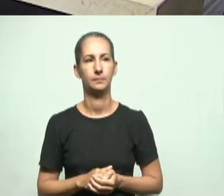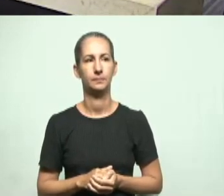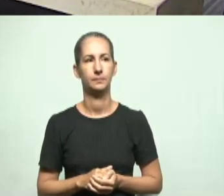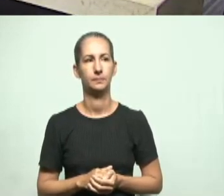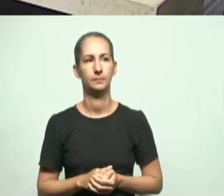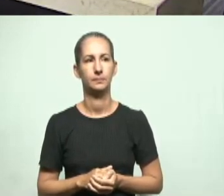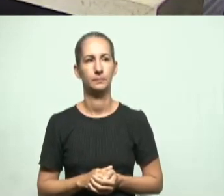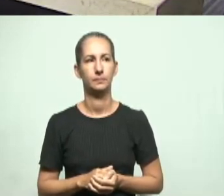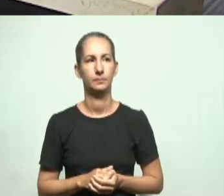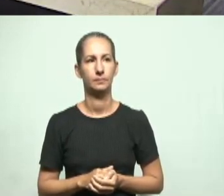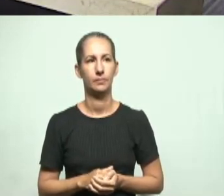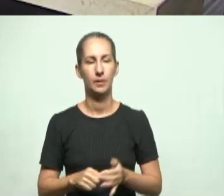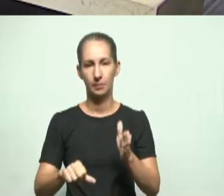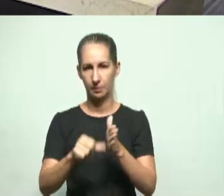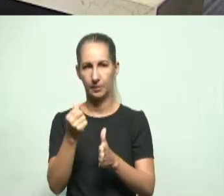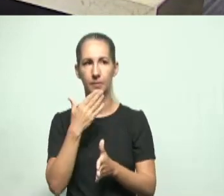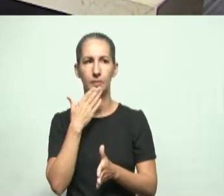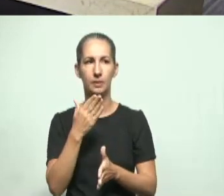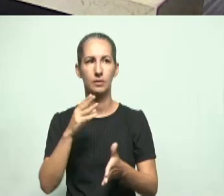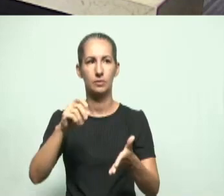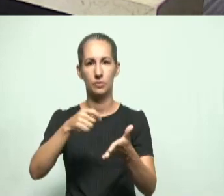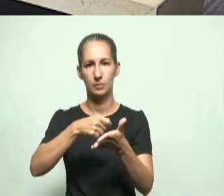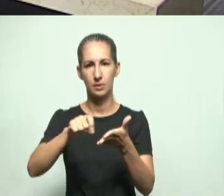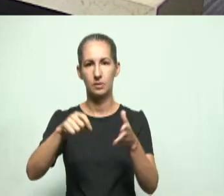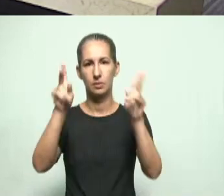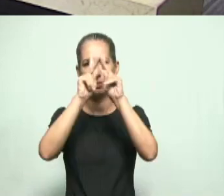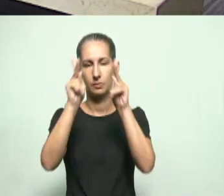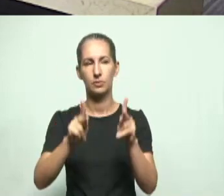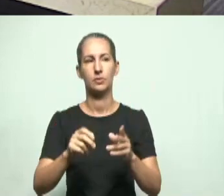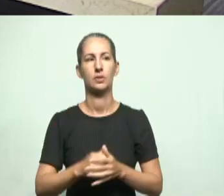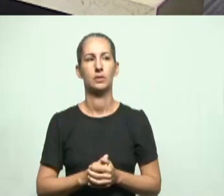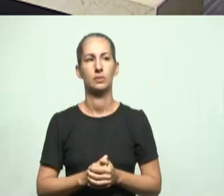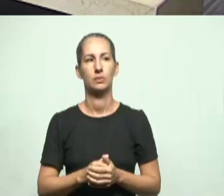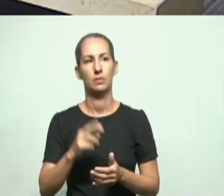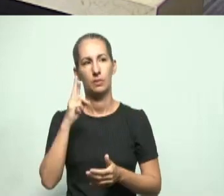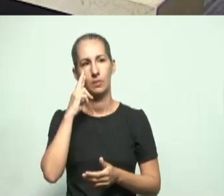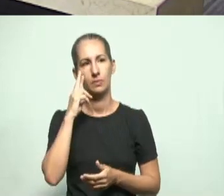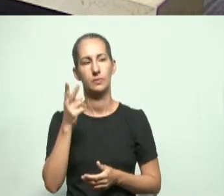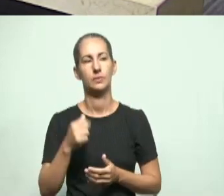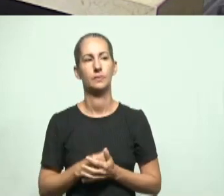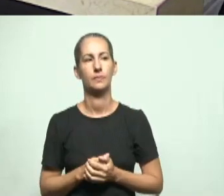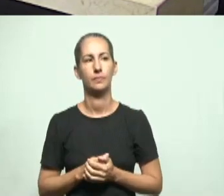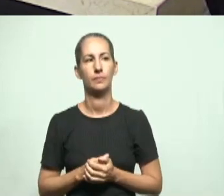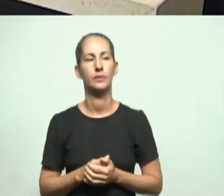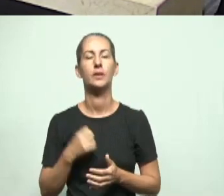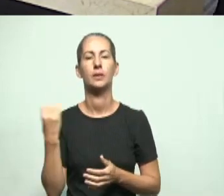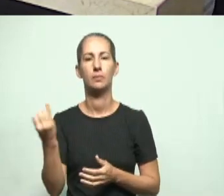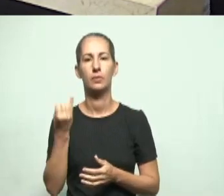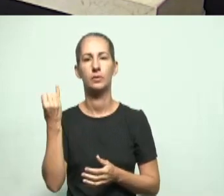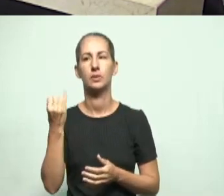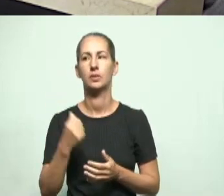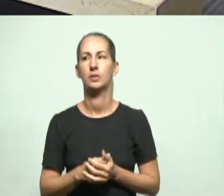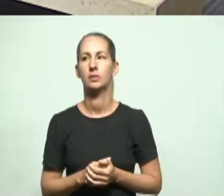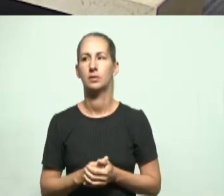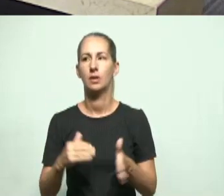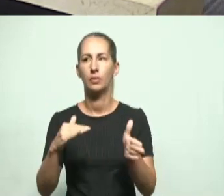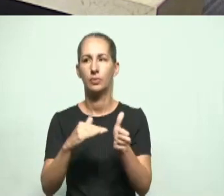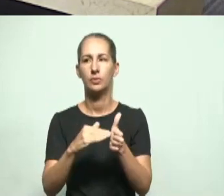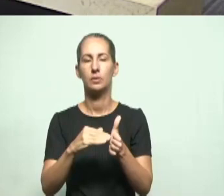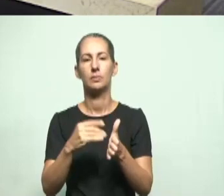Senhor presidente, primeiro eu queria pedir a subscrição desse projeto do vereador Robson Carvalho. Sei da importância, na última